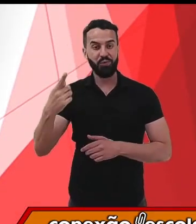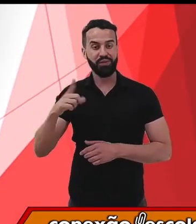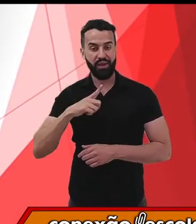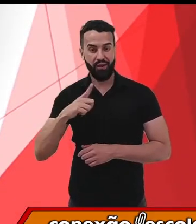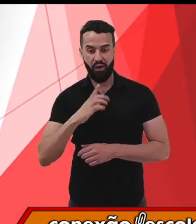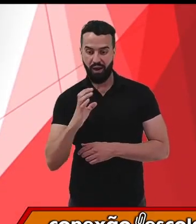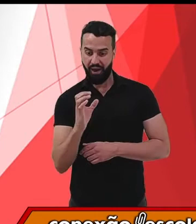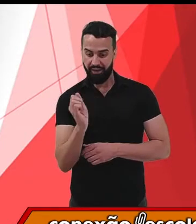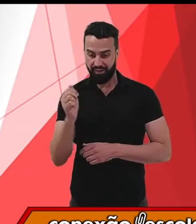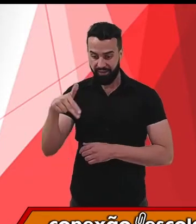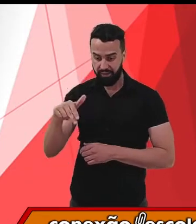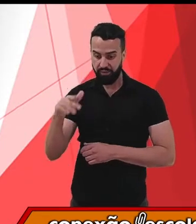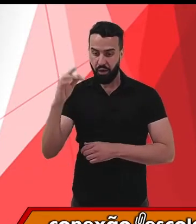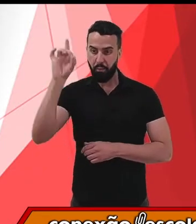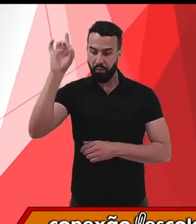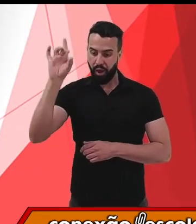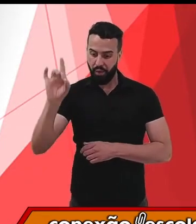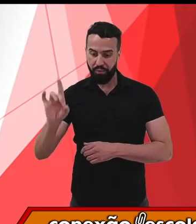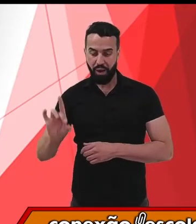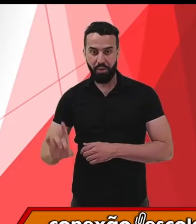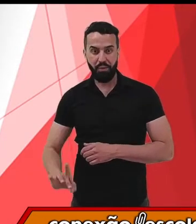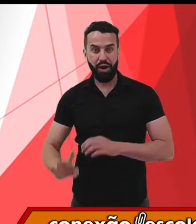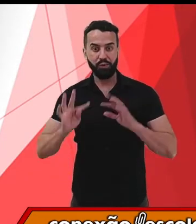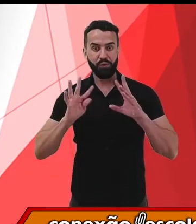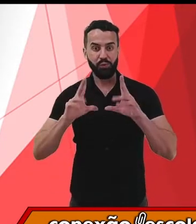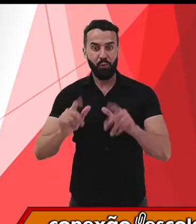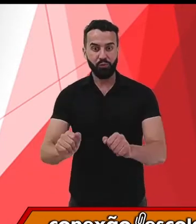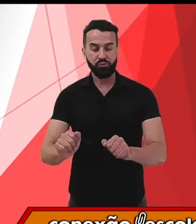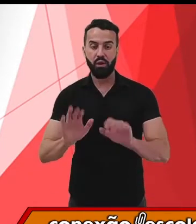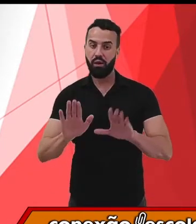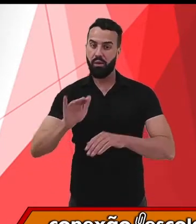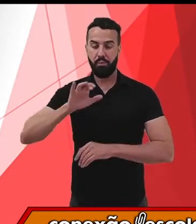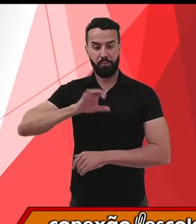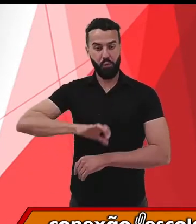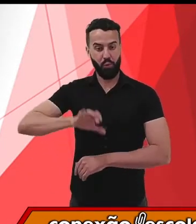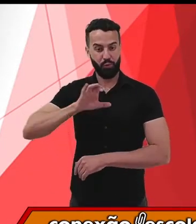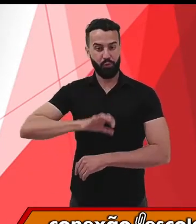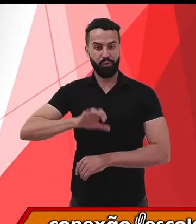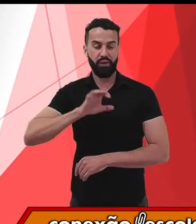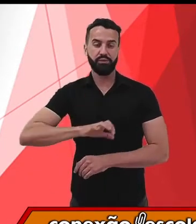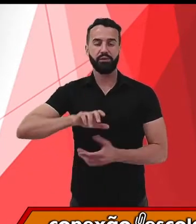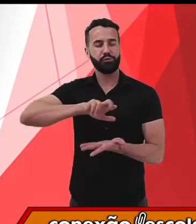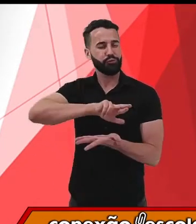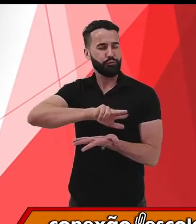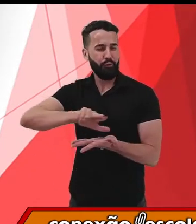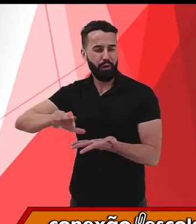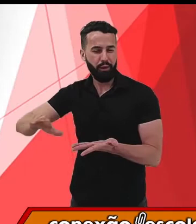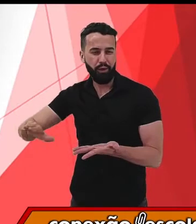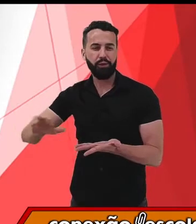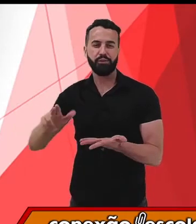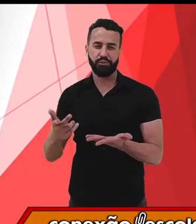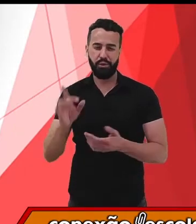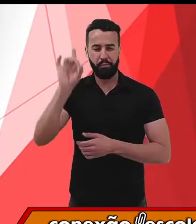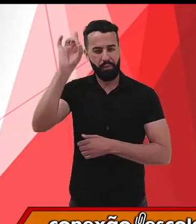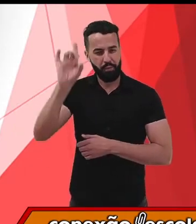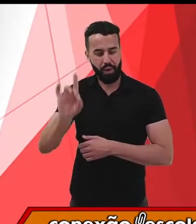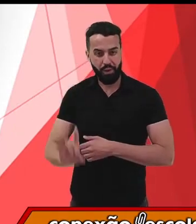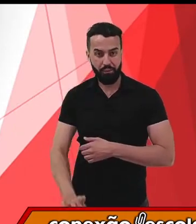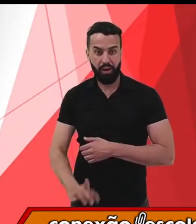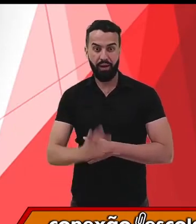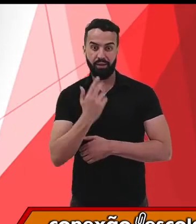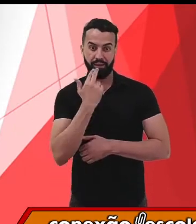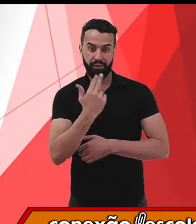para todos os sujeitos, ao contrário do português, que a gente usa eu posso, tu podes, O inglês ele é